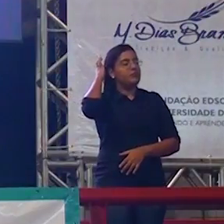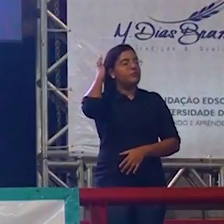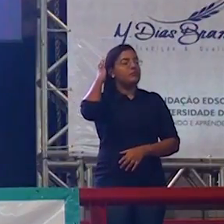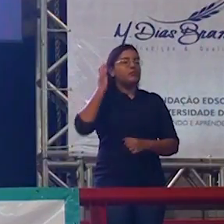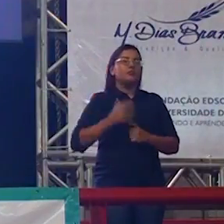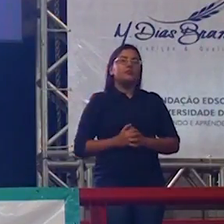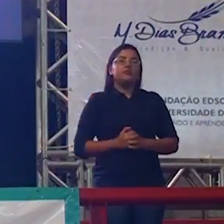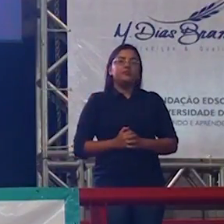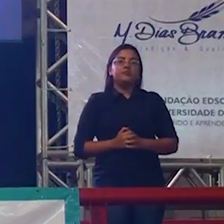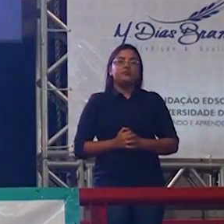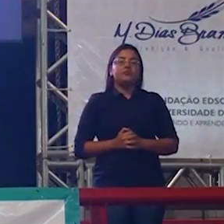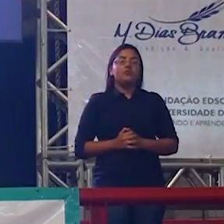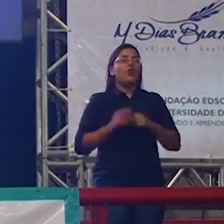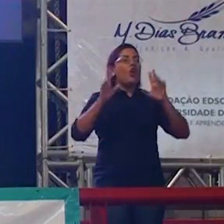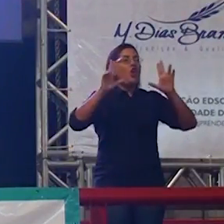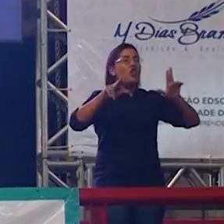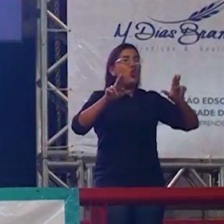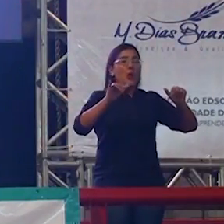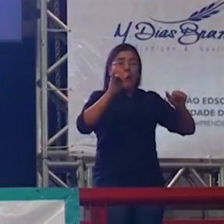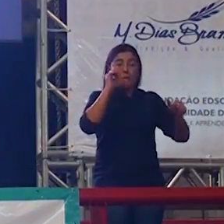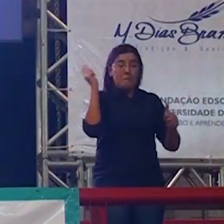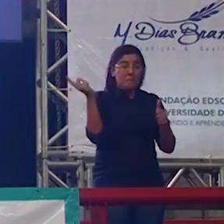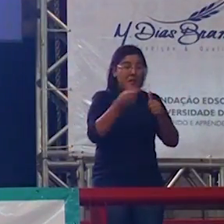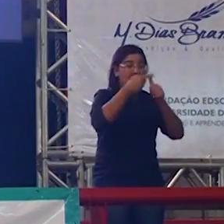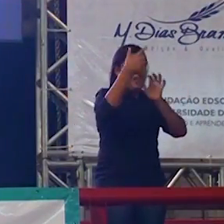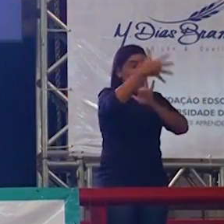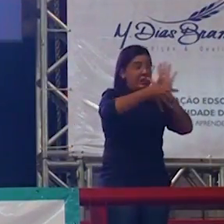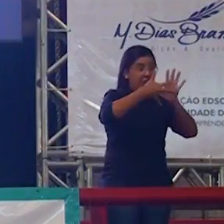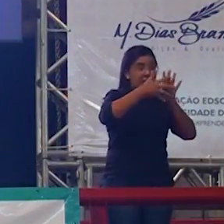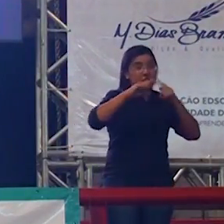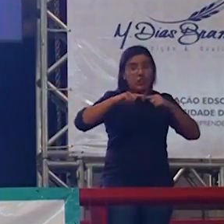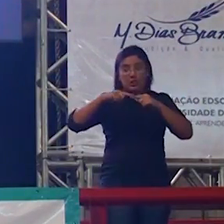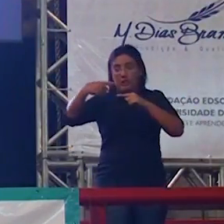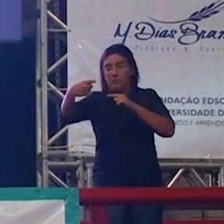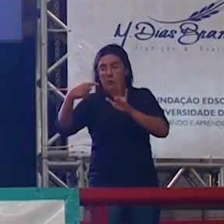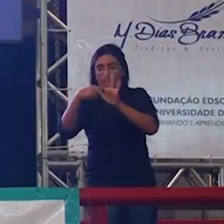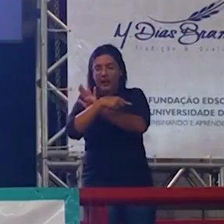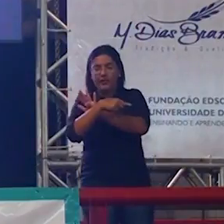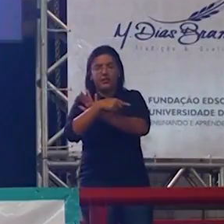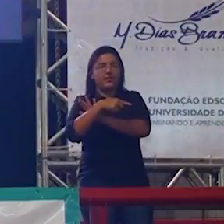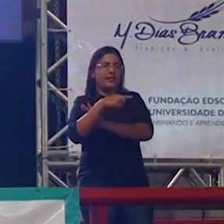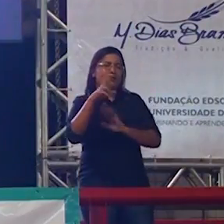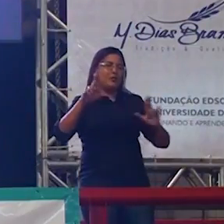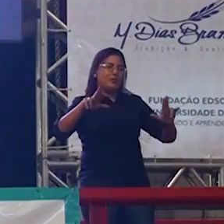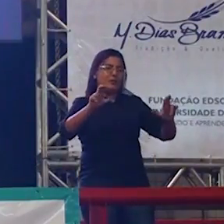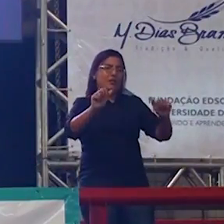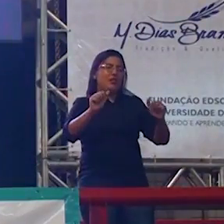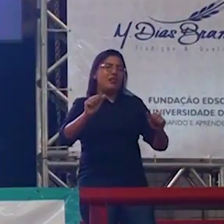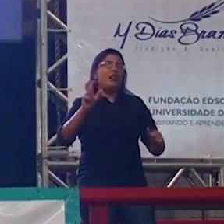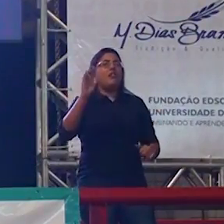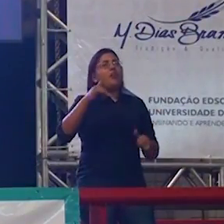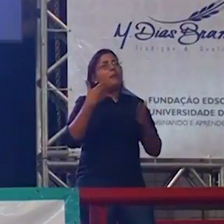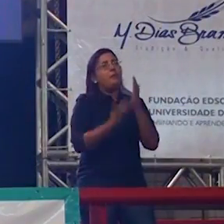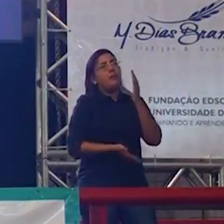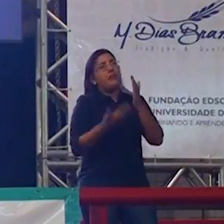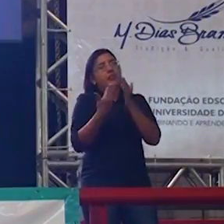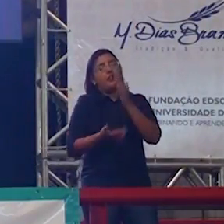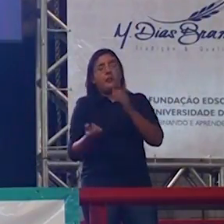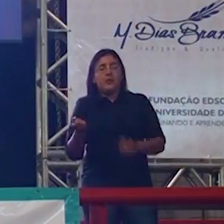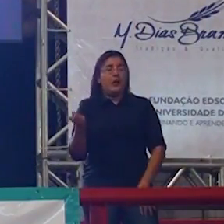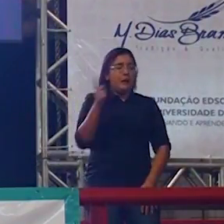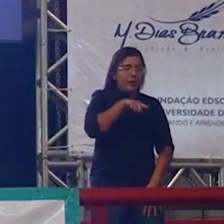novo. Então nunca leia logo o texto para depois ler a pergunta, porque senão você vai ficar num